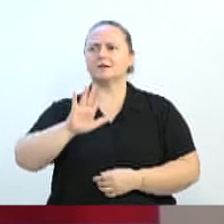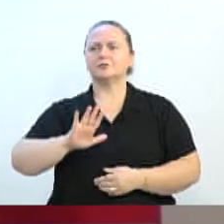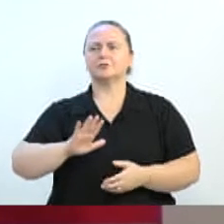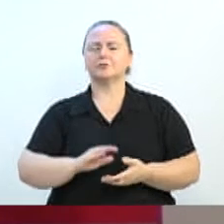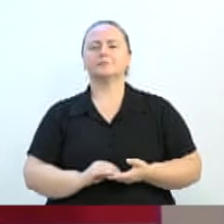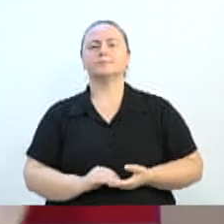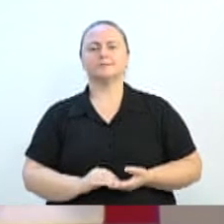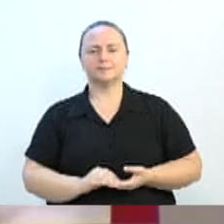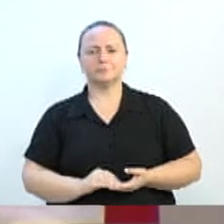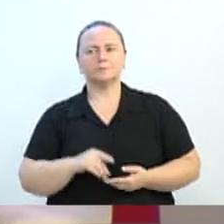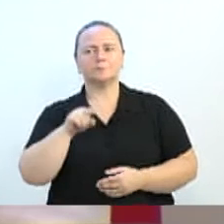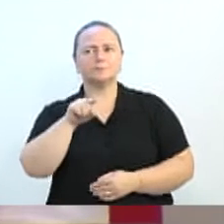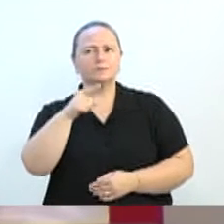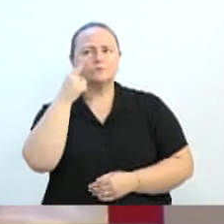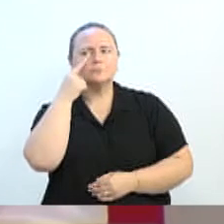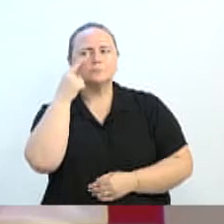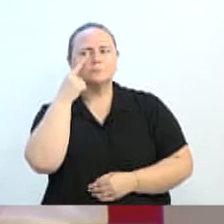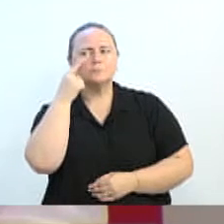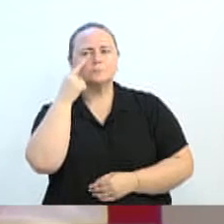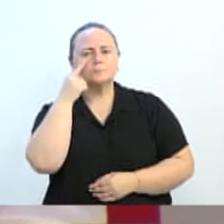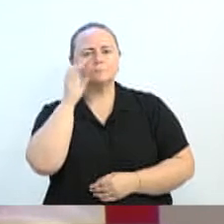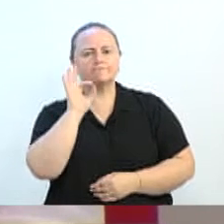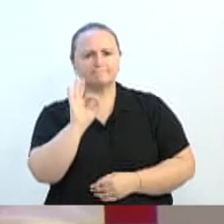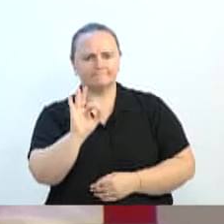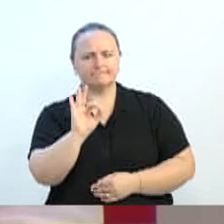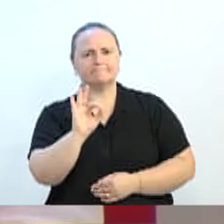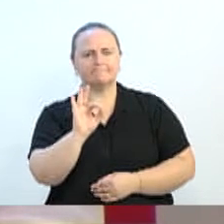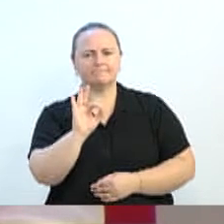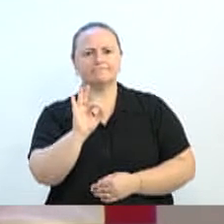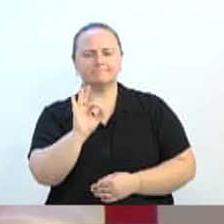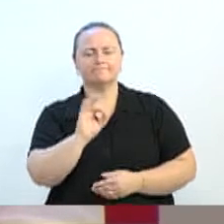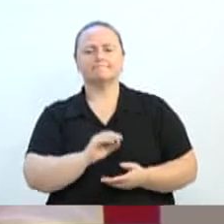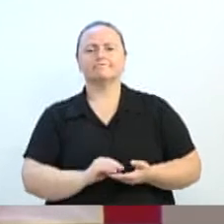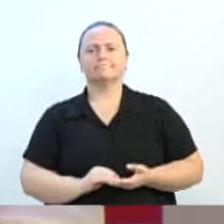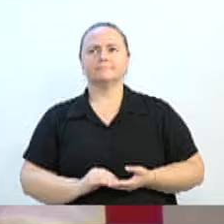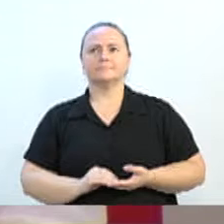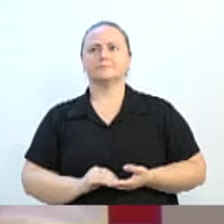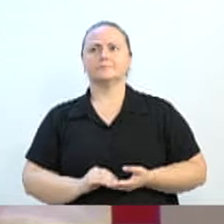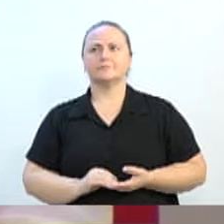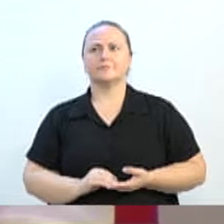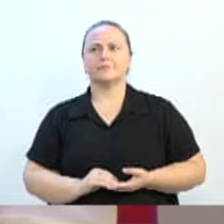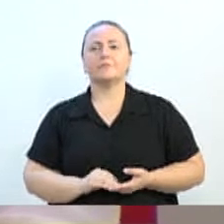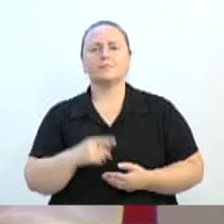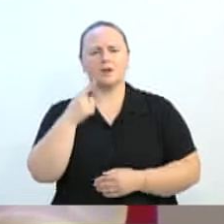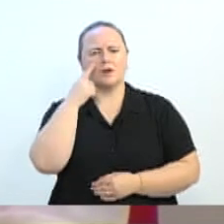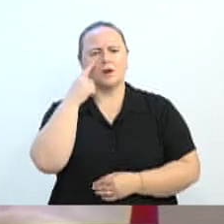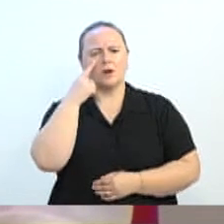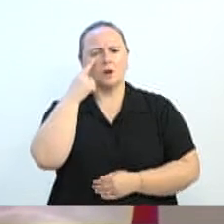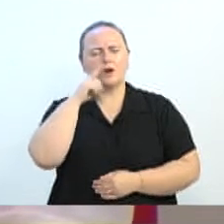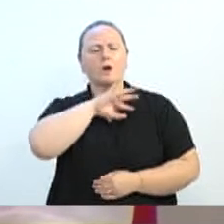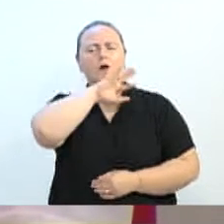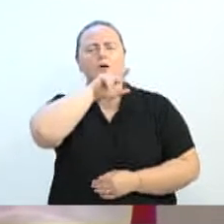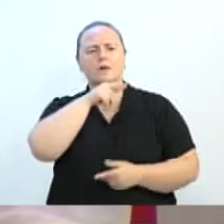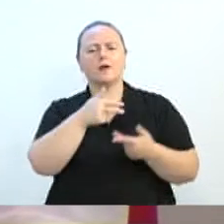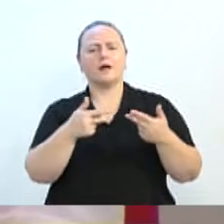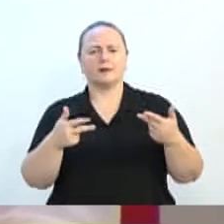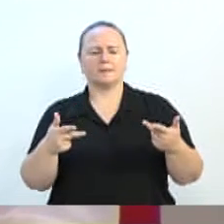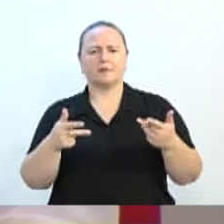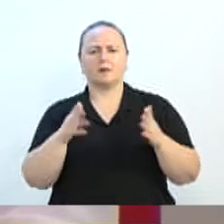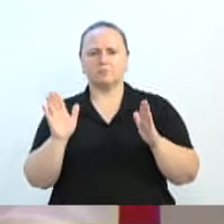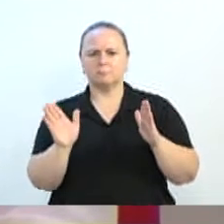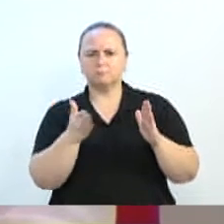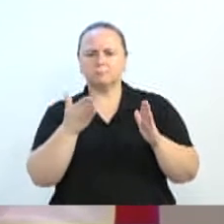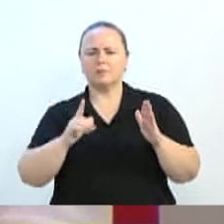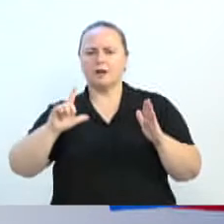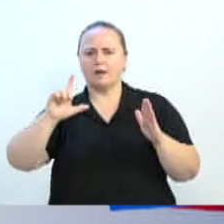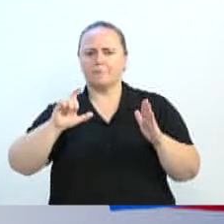preciso Observe bem essa imagem e olhe bem para o por esse animal Oliver para esse animal e colocar a primeira aula